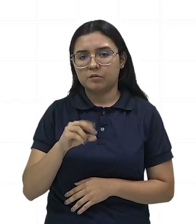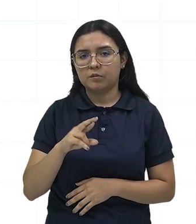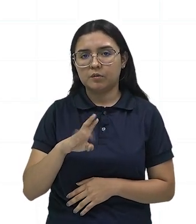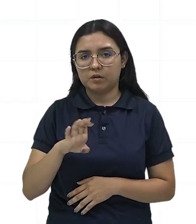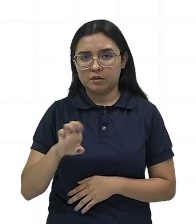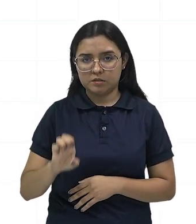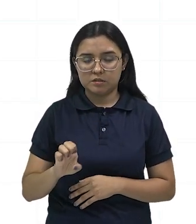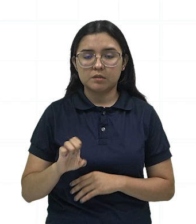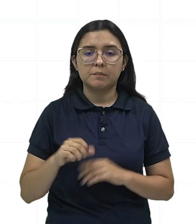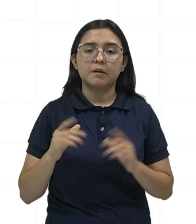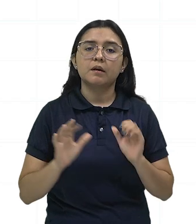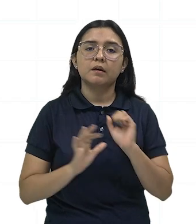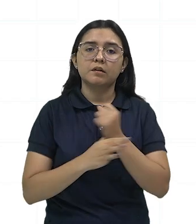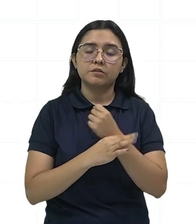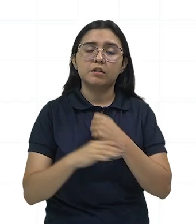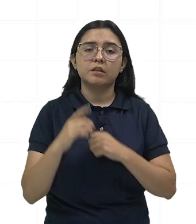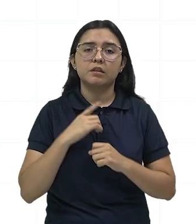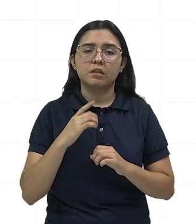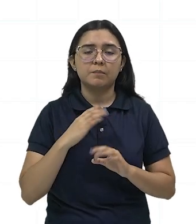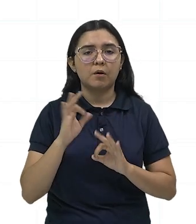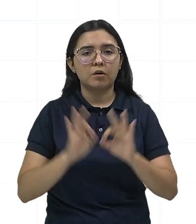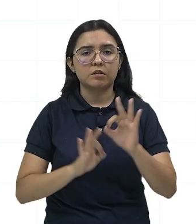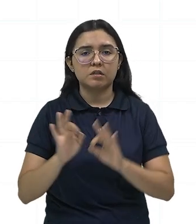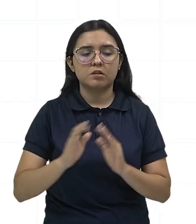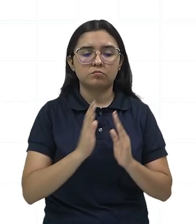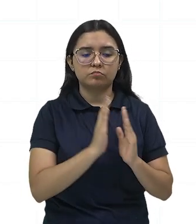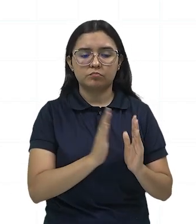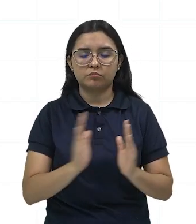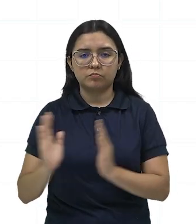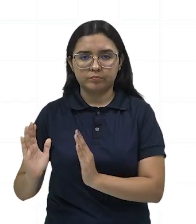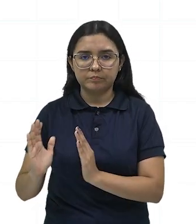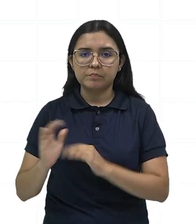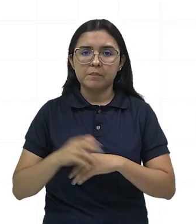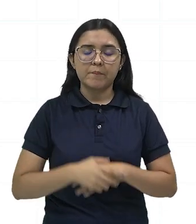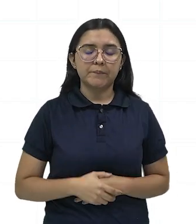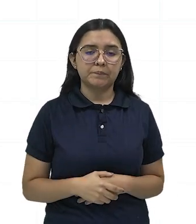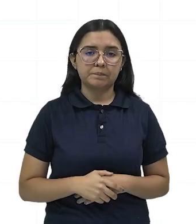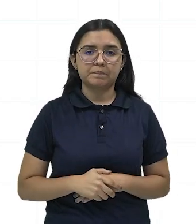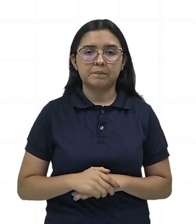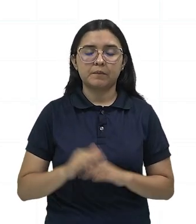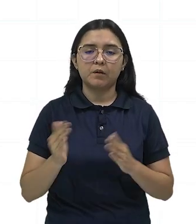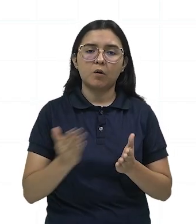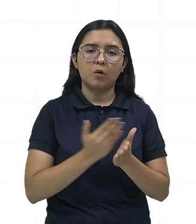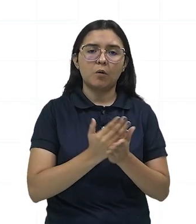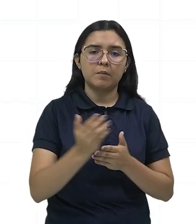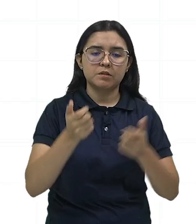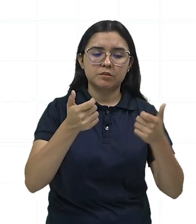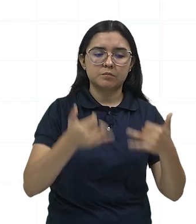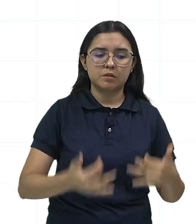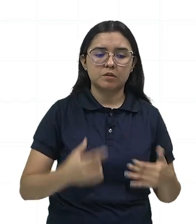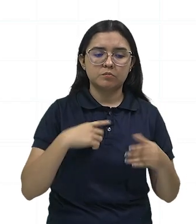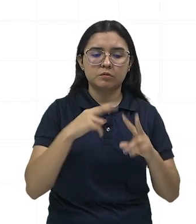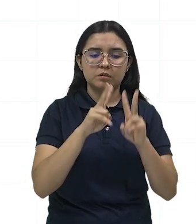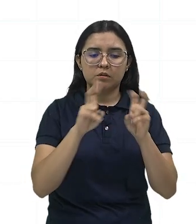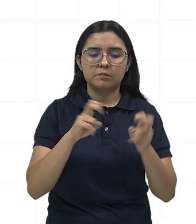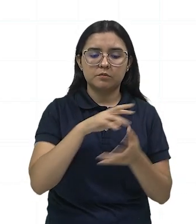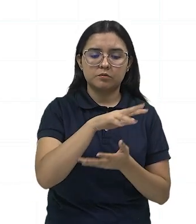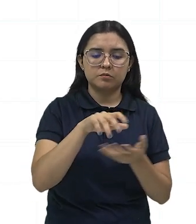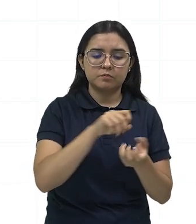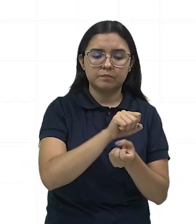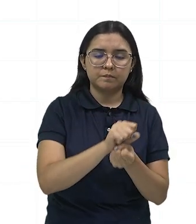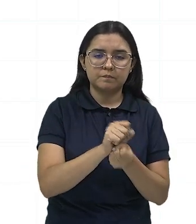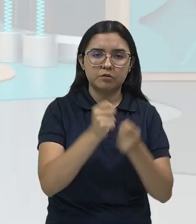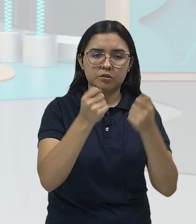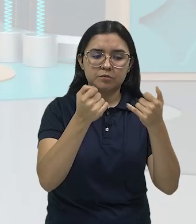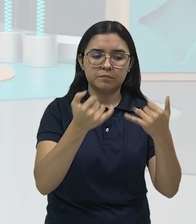para garantir que exista uma ordem nesses eventos. Ou seja, você começa falando sobre sustentabilidade. Você